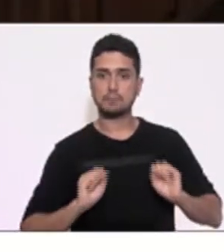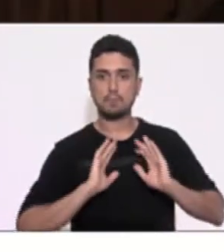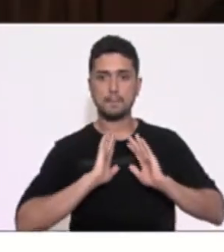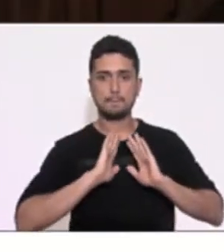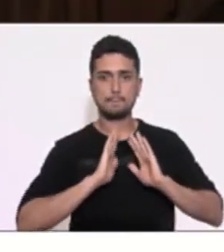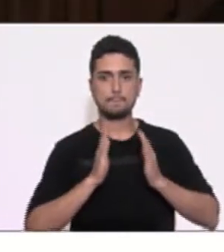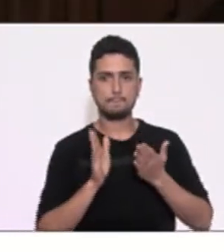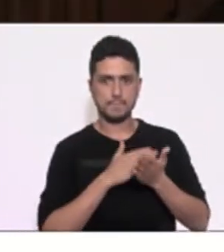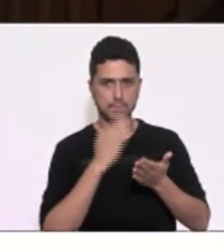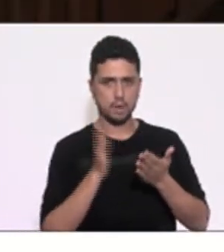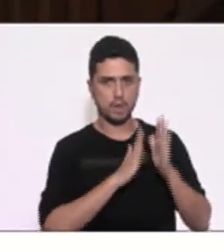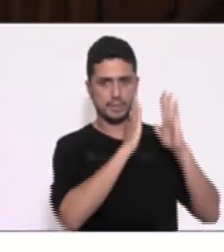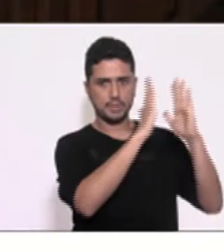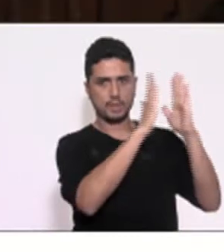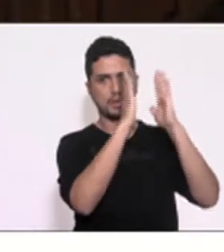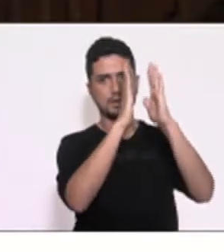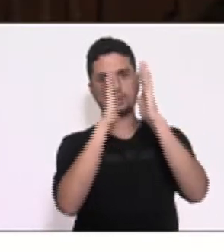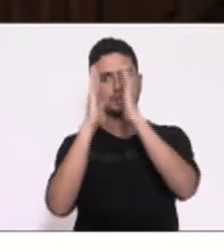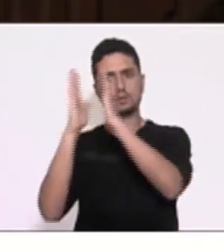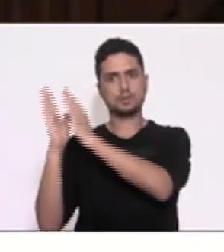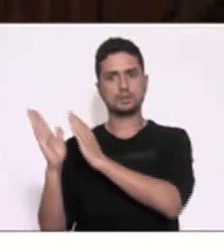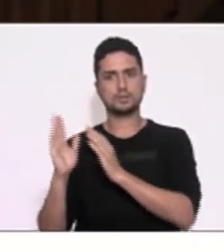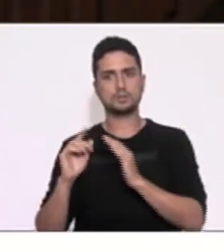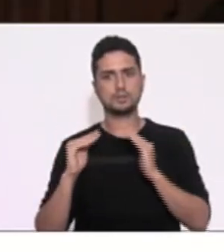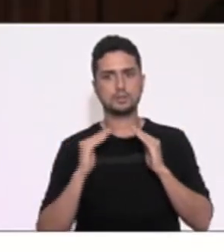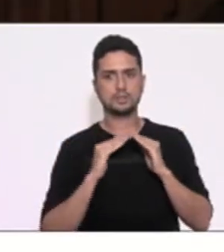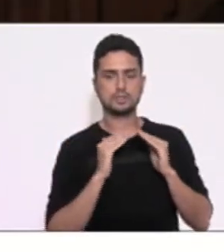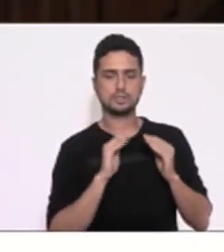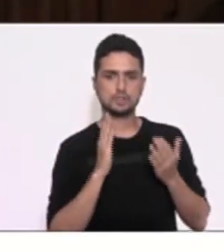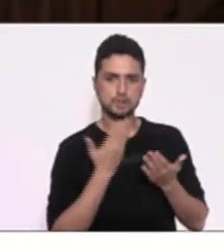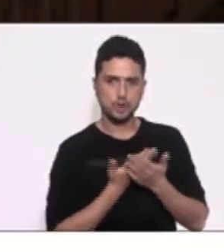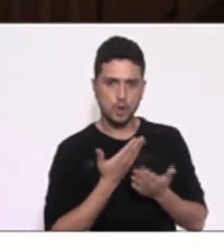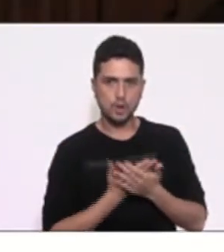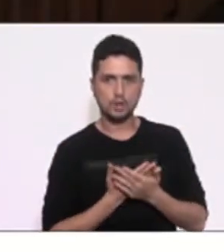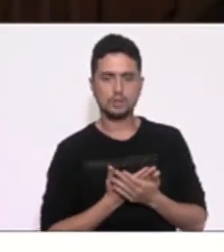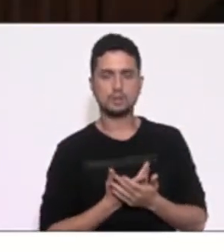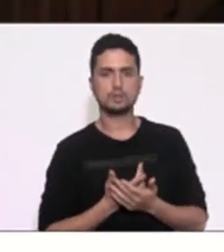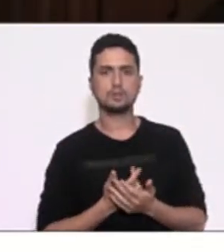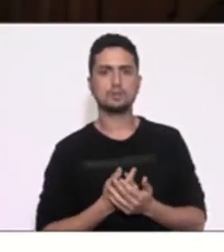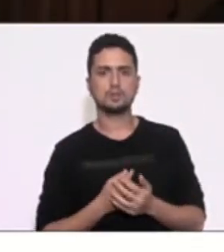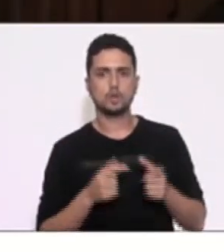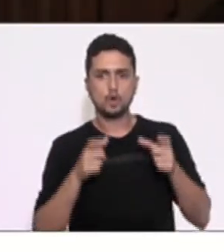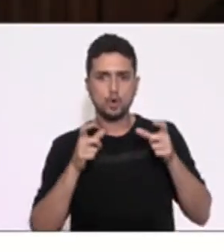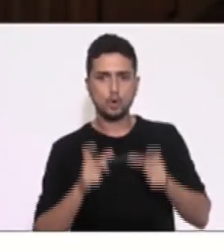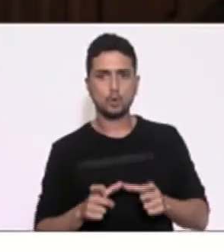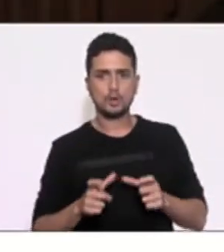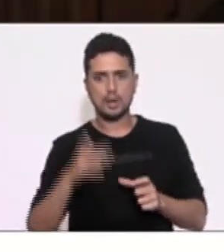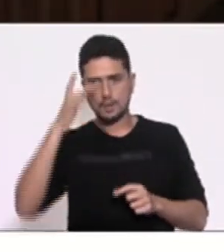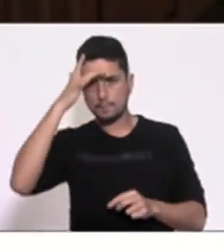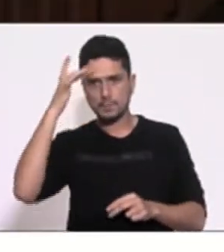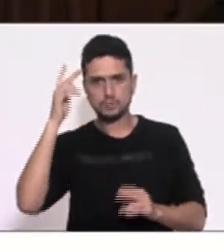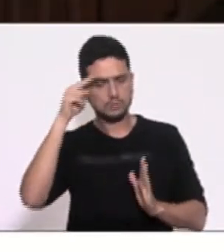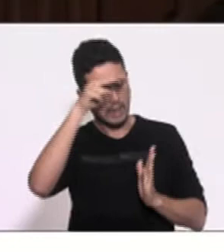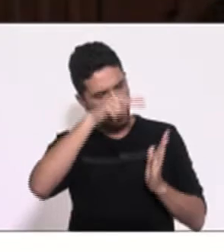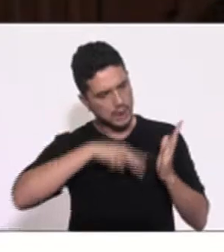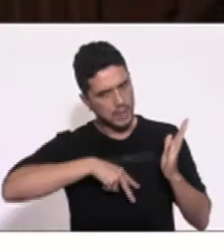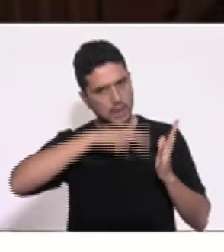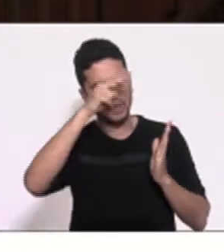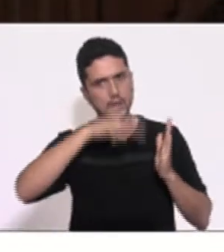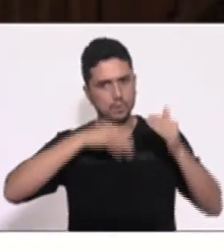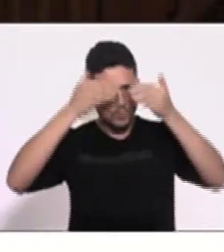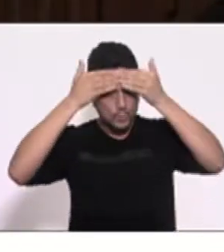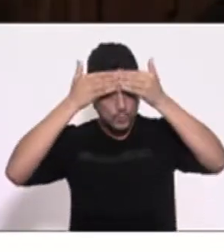escolares, de acervos que promovam a leitura, formem o leitor, ampliem o repertório cultural dos nossos